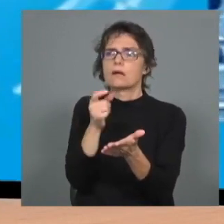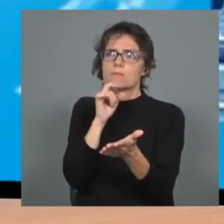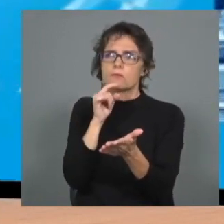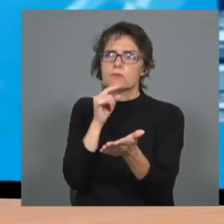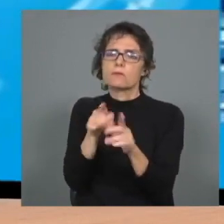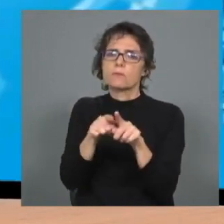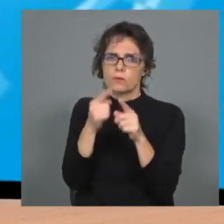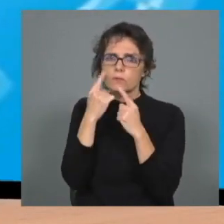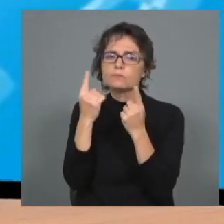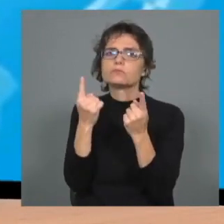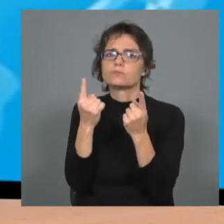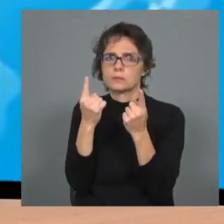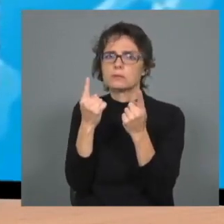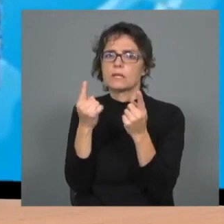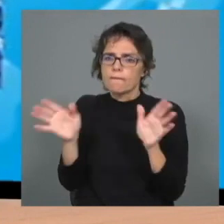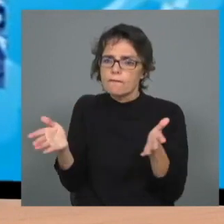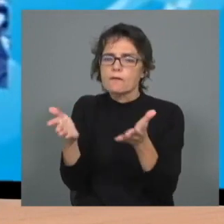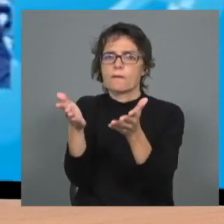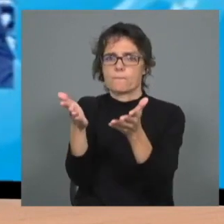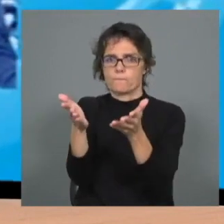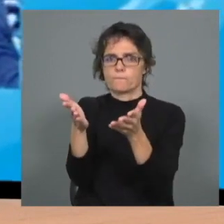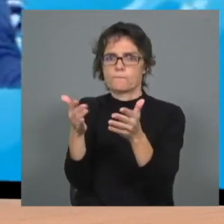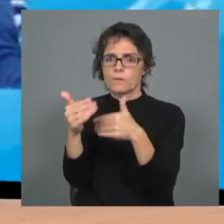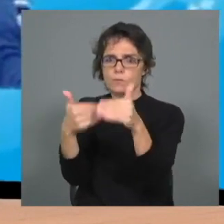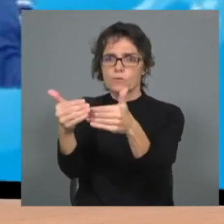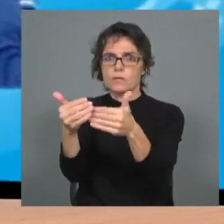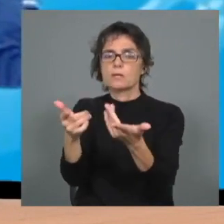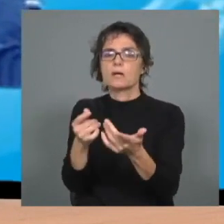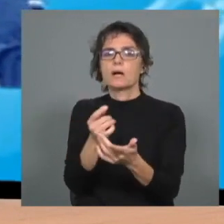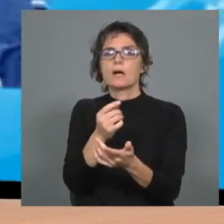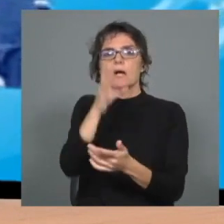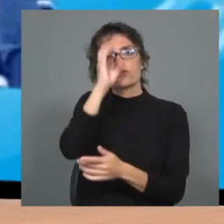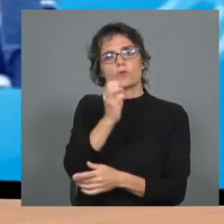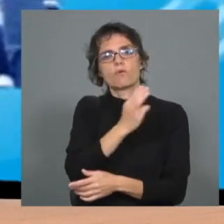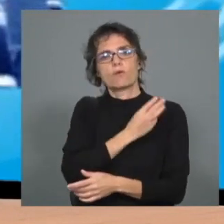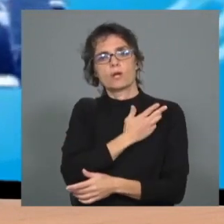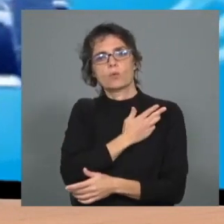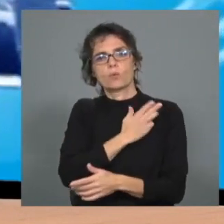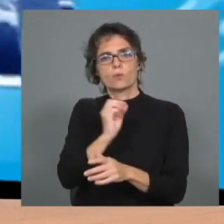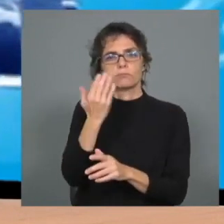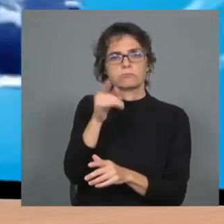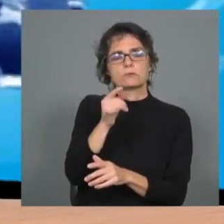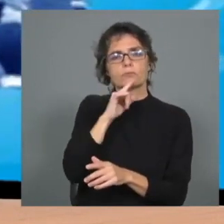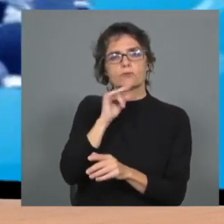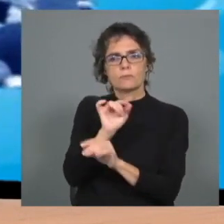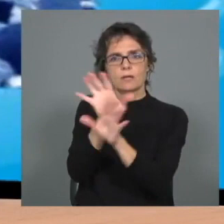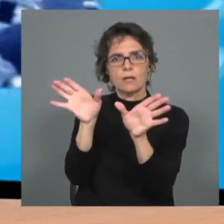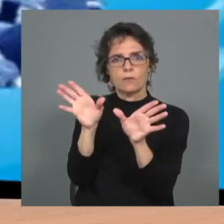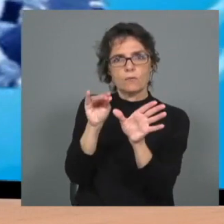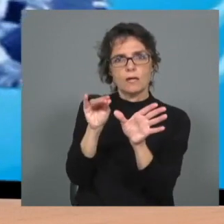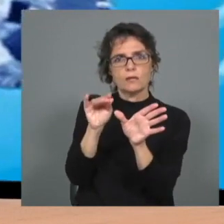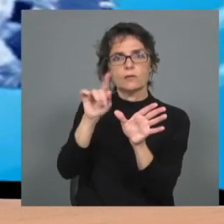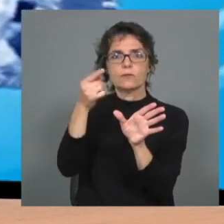públicas que promovam esse processo. Eu penso que o primeiro governo do Lula isso era mais claro, depois a necessidade